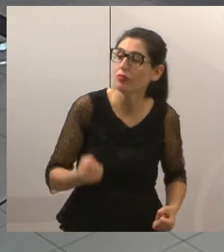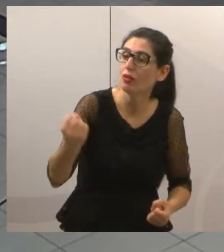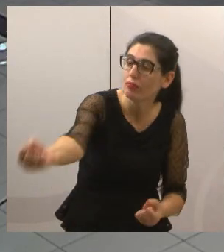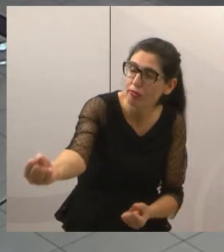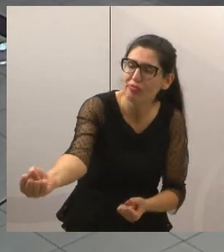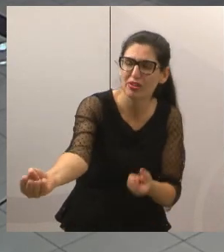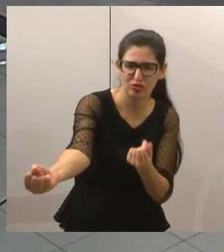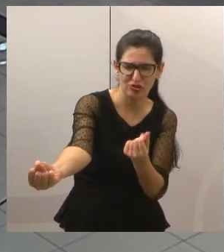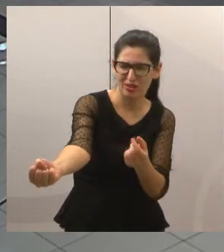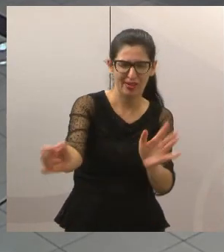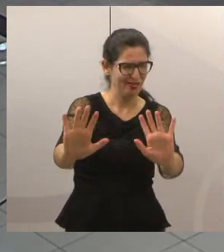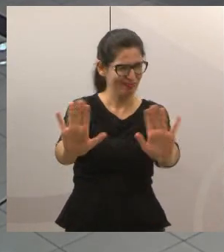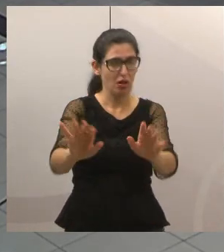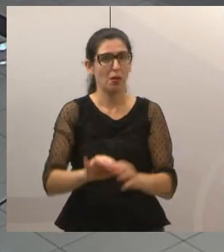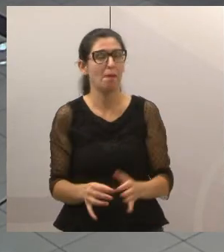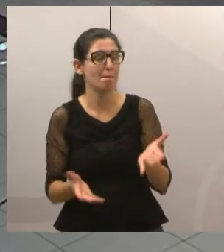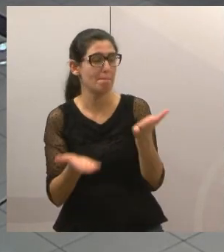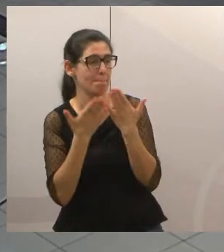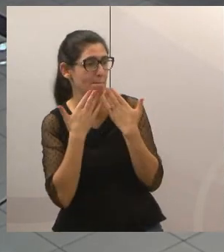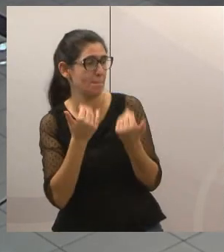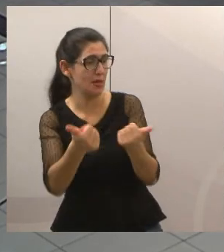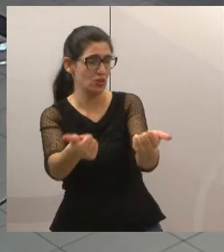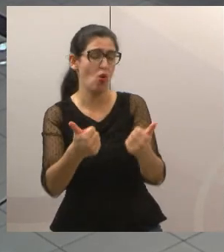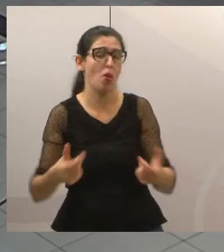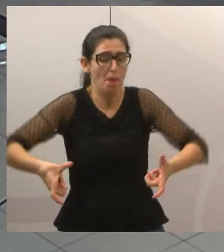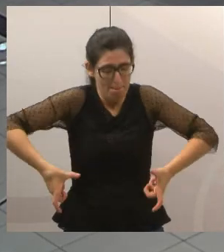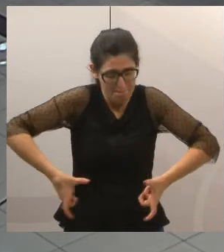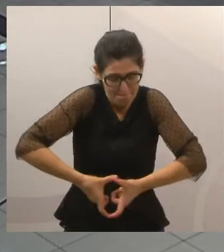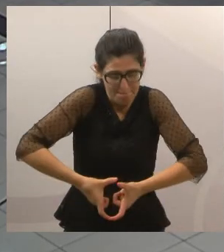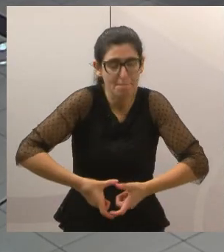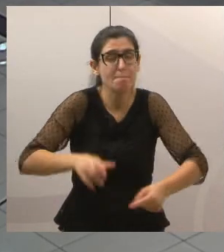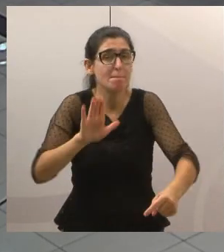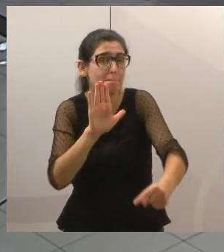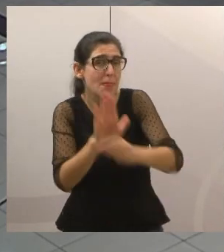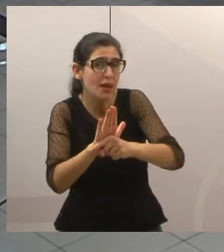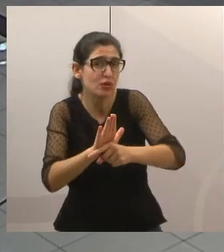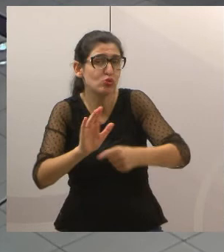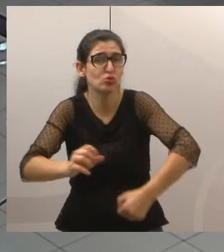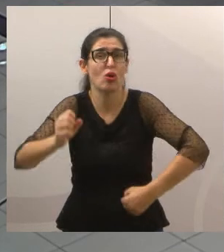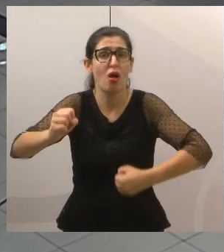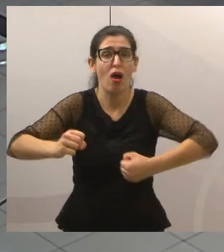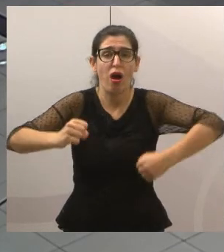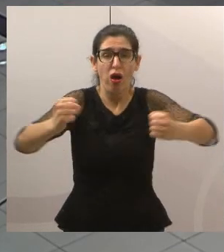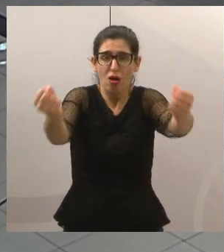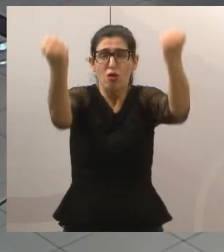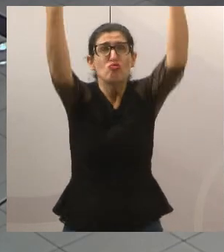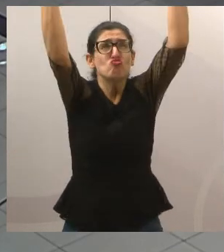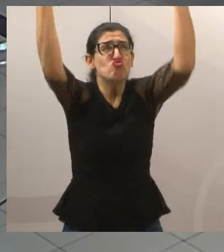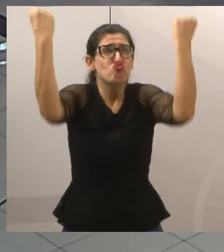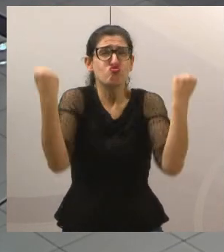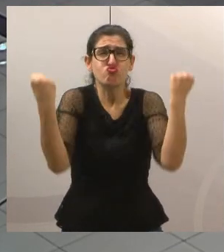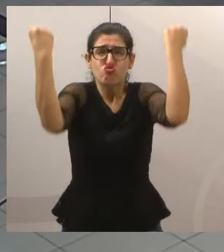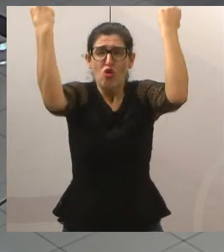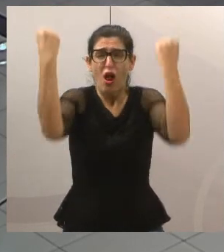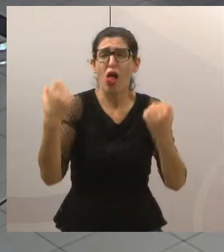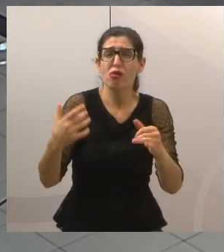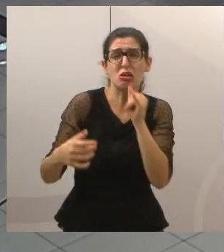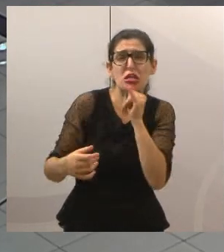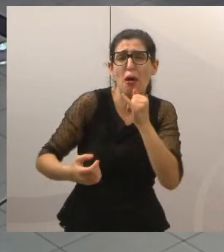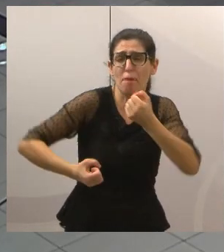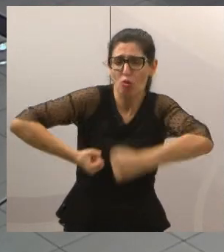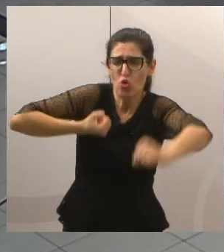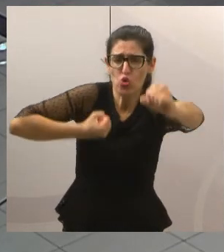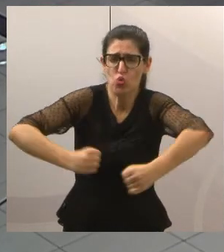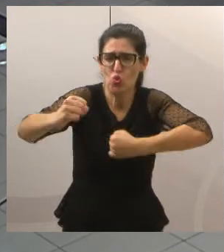aí talvez uma redução da quantidade de aparelhos e fazer a execução, né? Porque se tem 12 aparelhos, por exemplo, por que